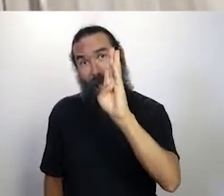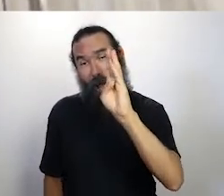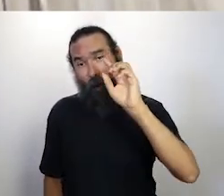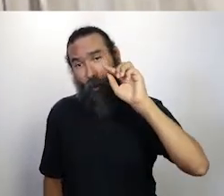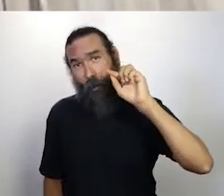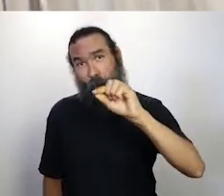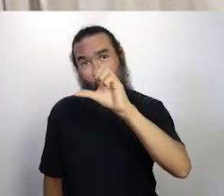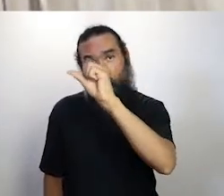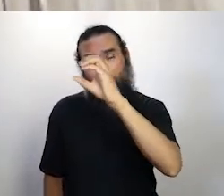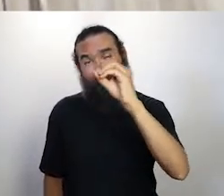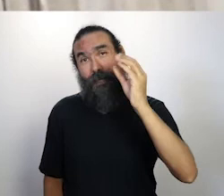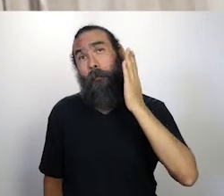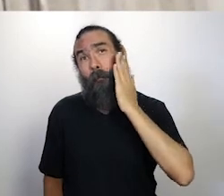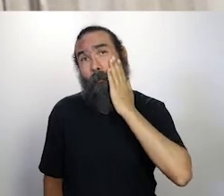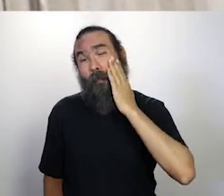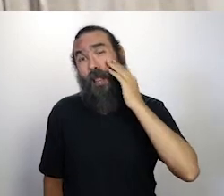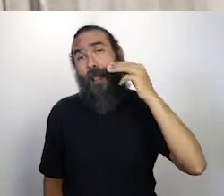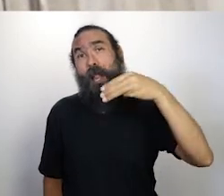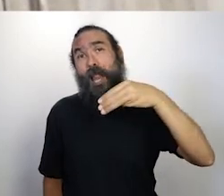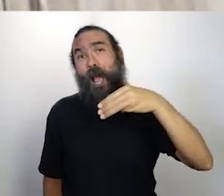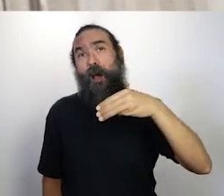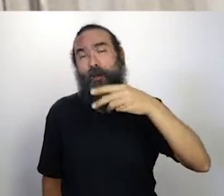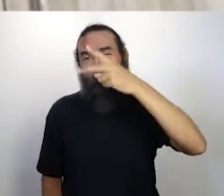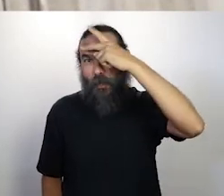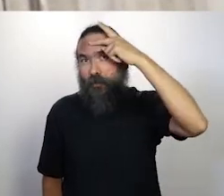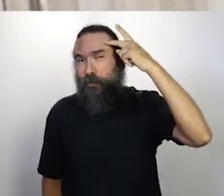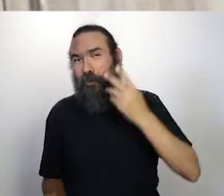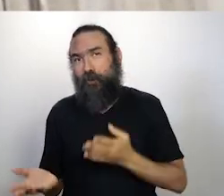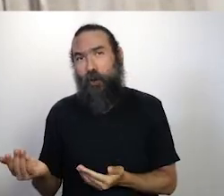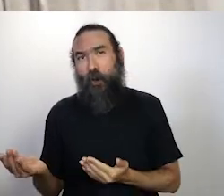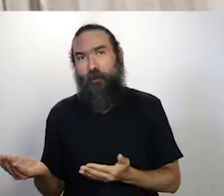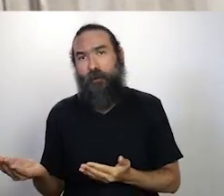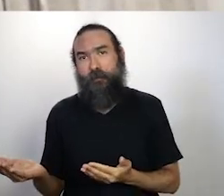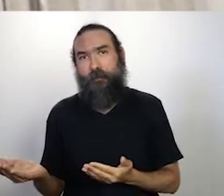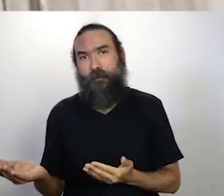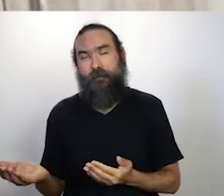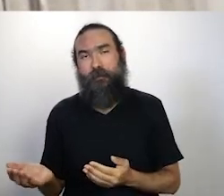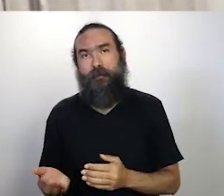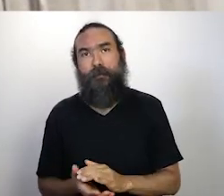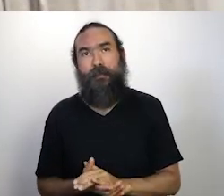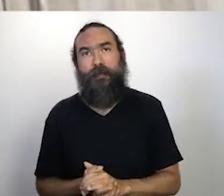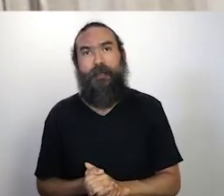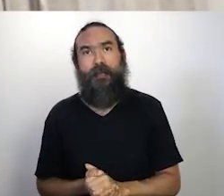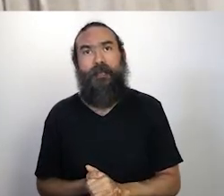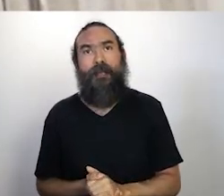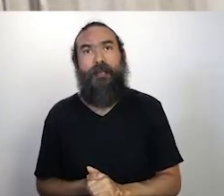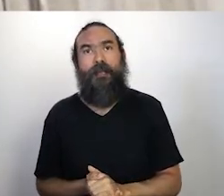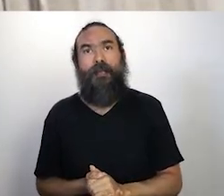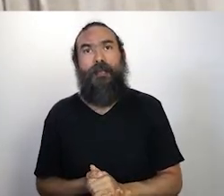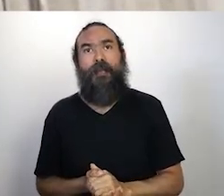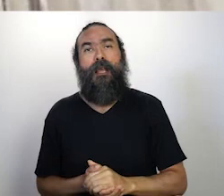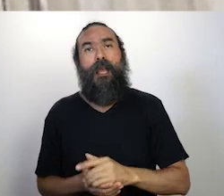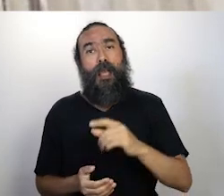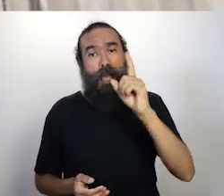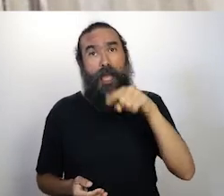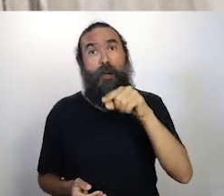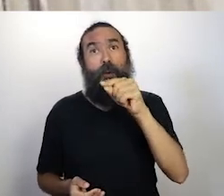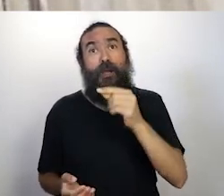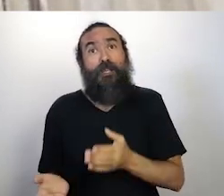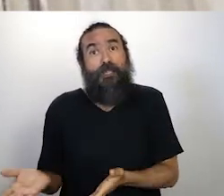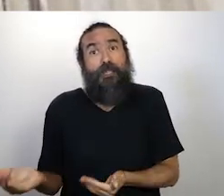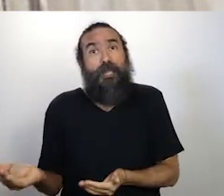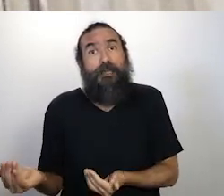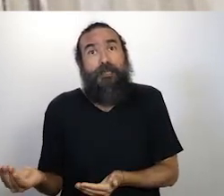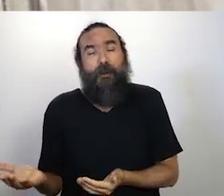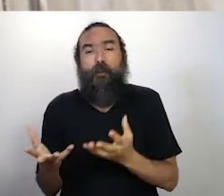vai até 35 anos, a gente passa a marca dos 2 para 3 bilhões de pessoas. É uma geração muito significativa